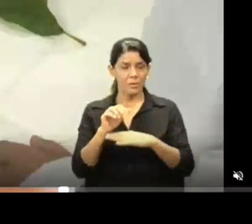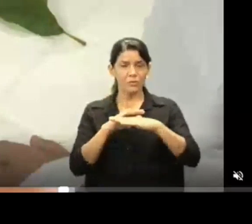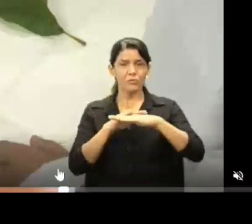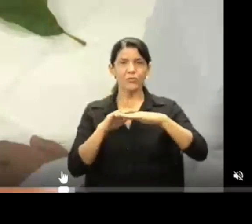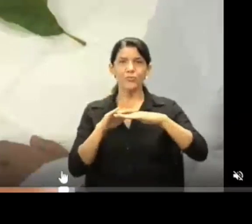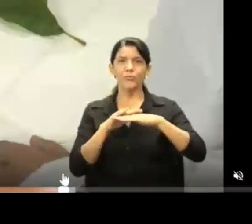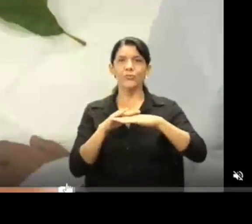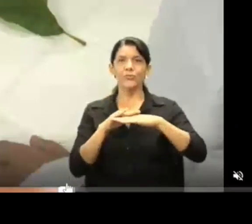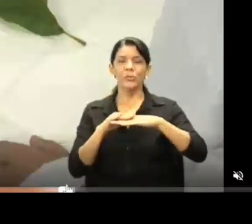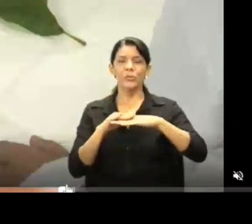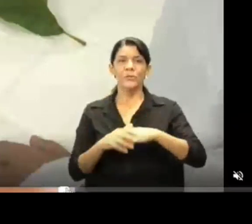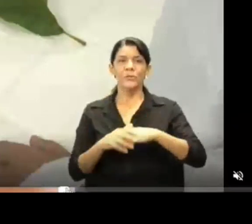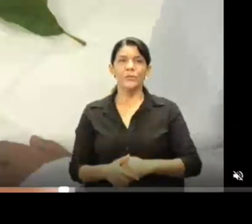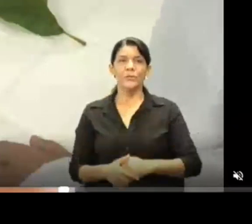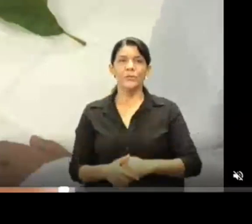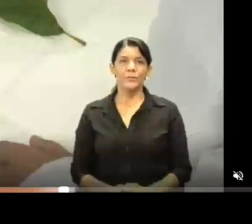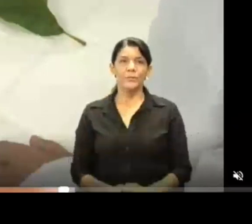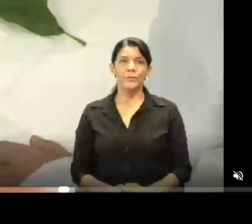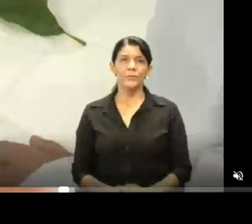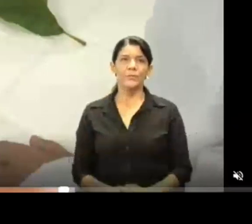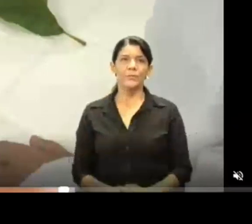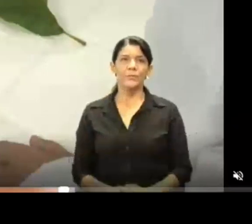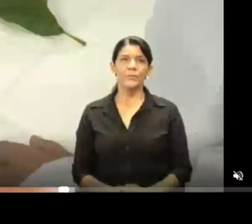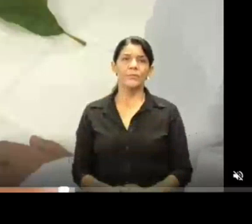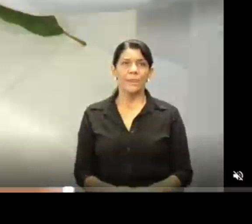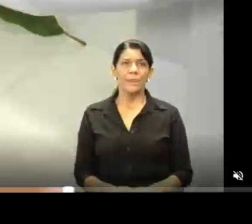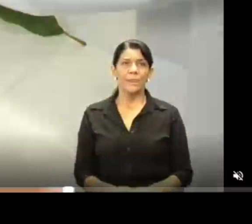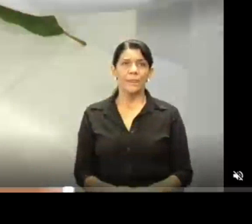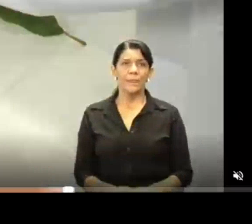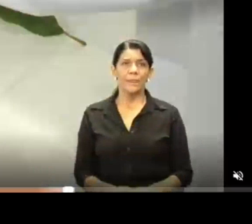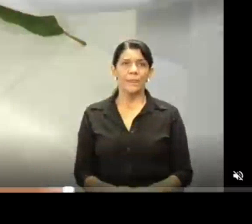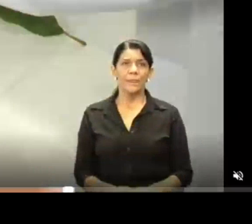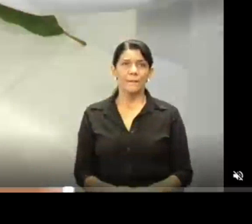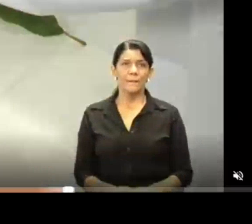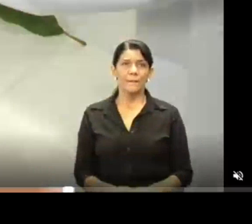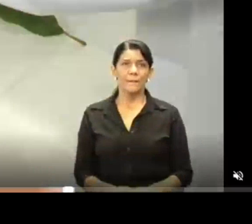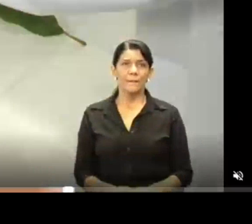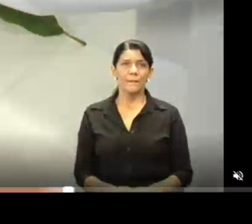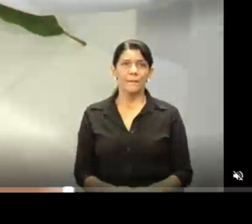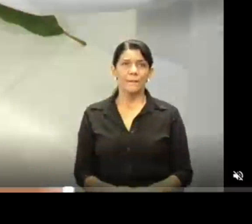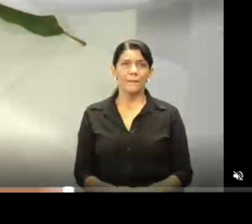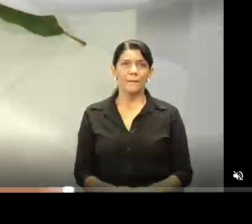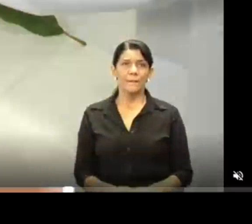já é minhas lâminas feitas, certo?